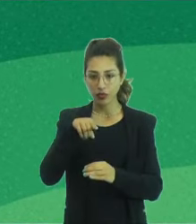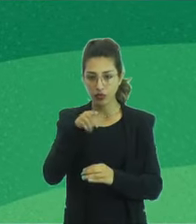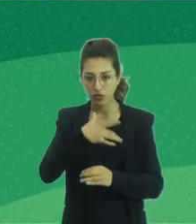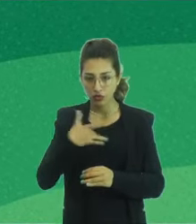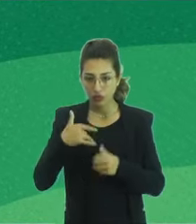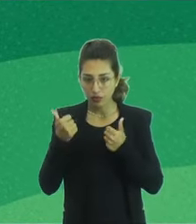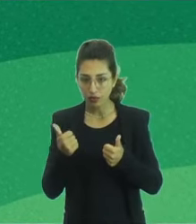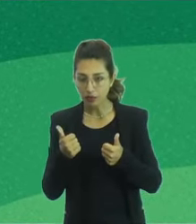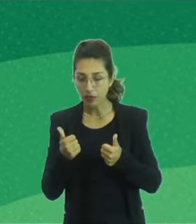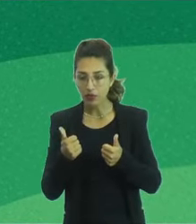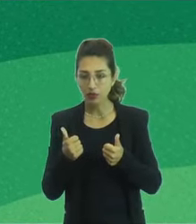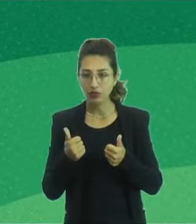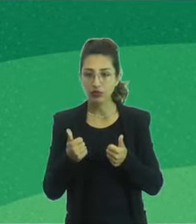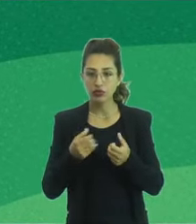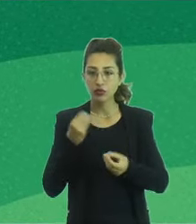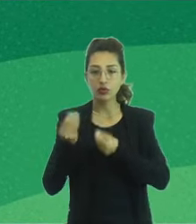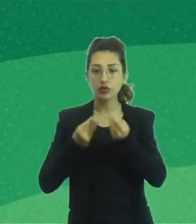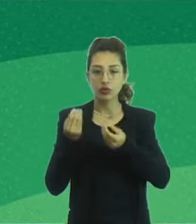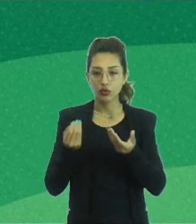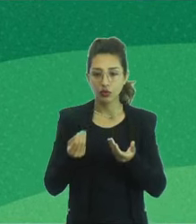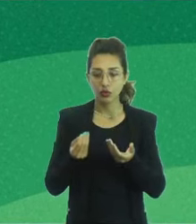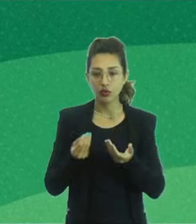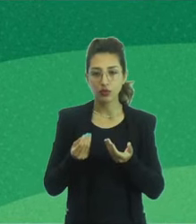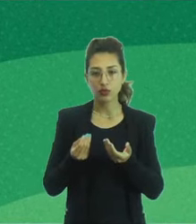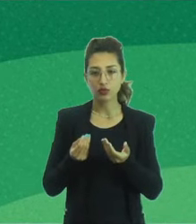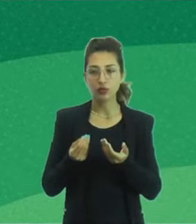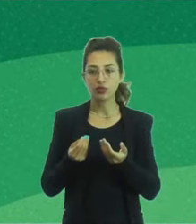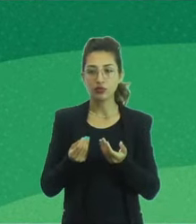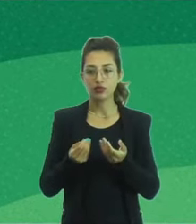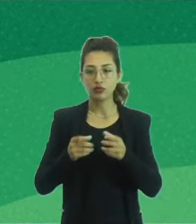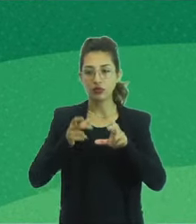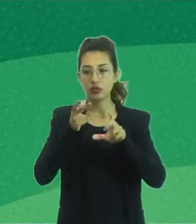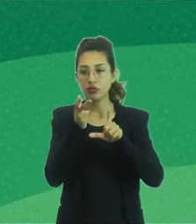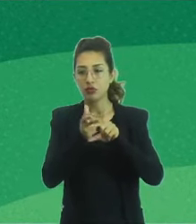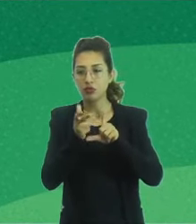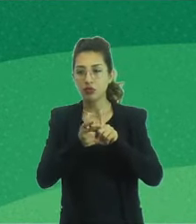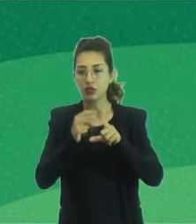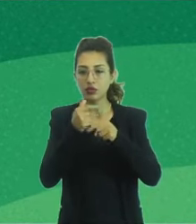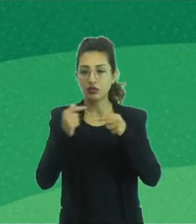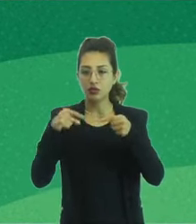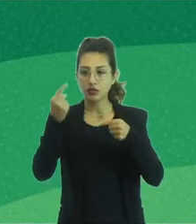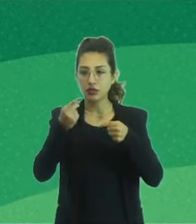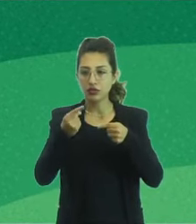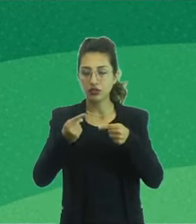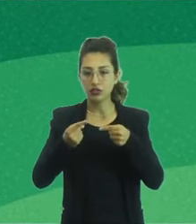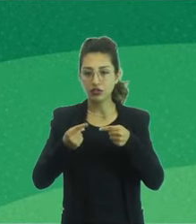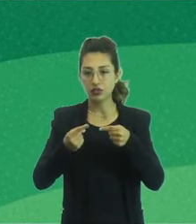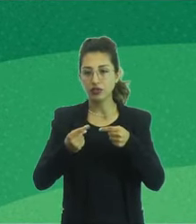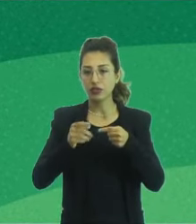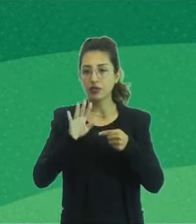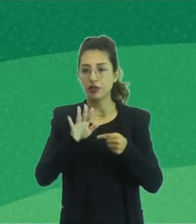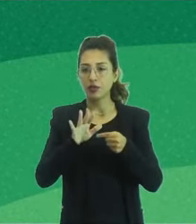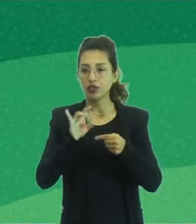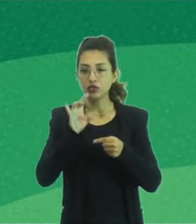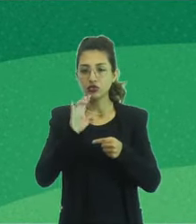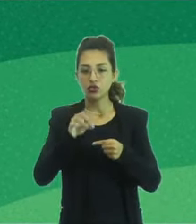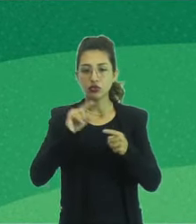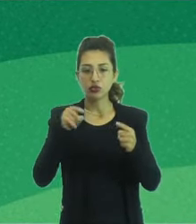tá tudo bem no sentido de vai rolar a Live aí semana que vem é não tipo está bem o meu